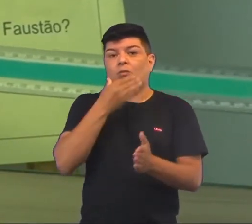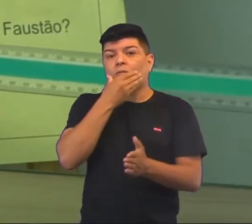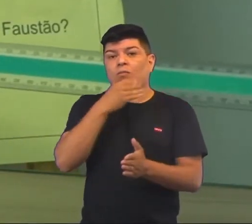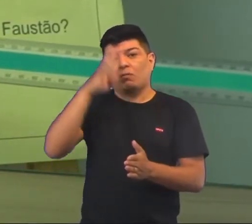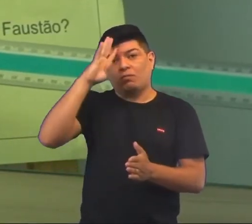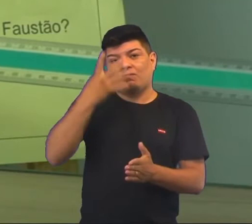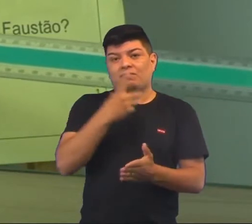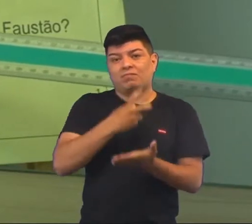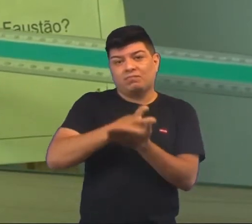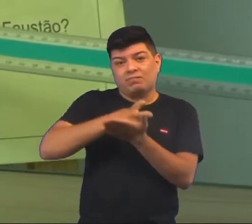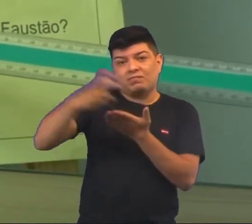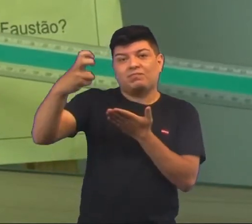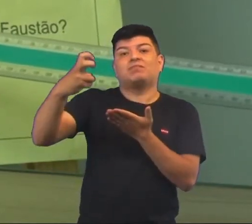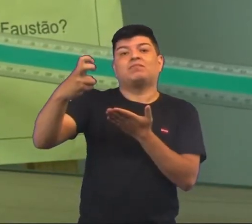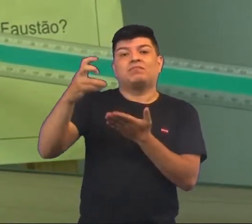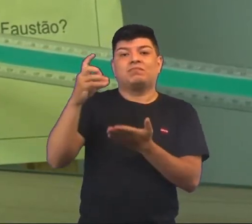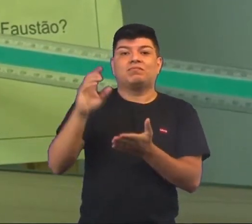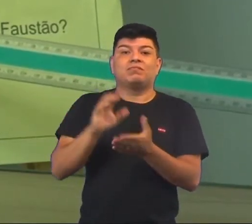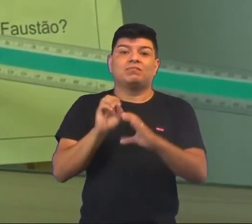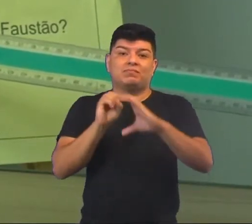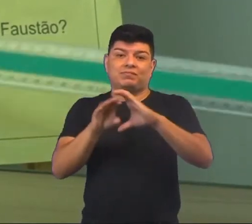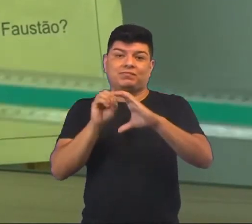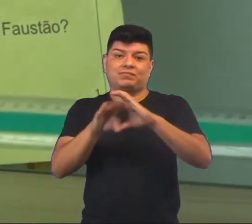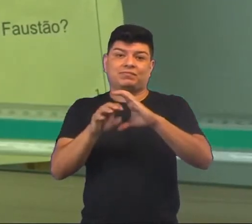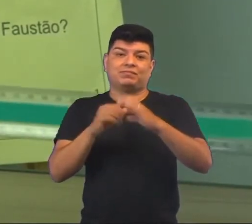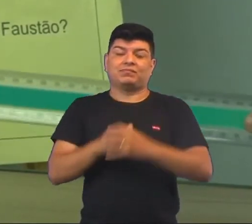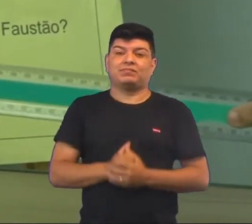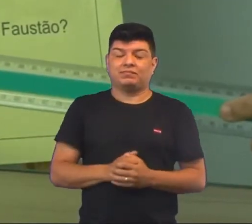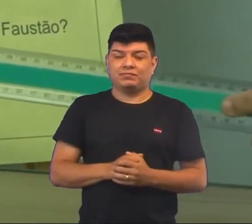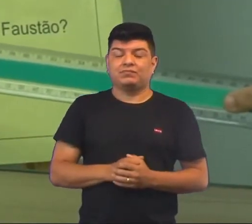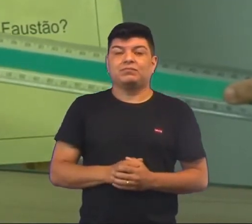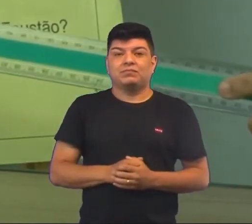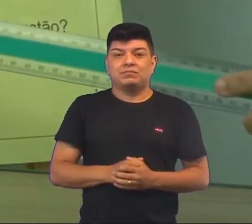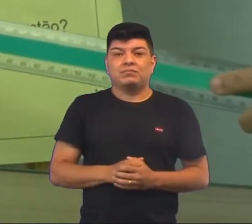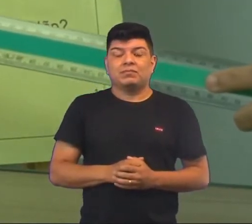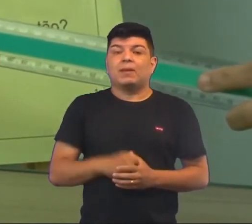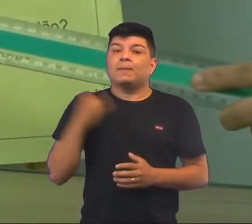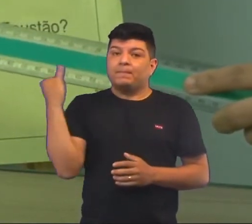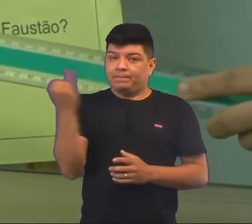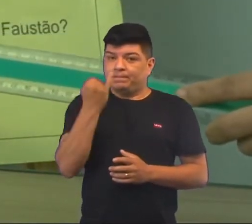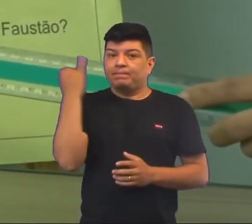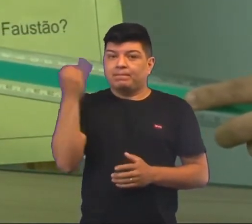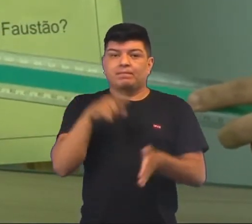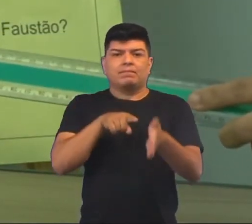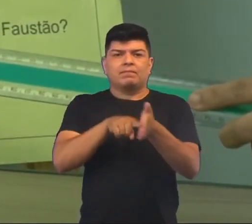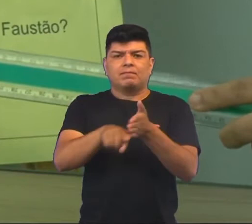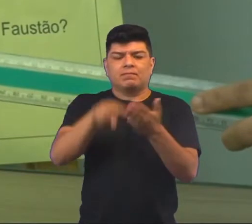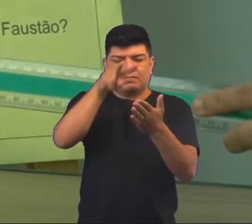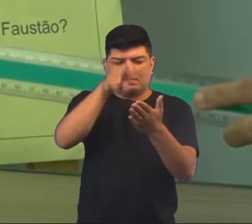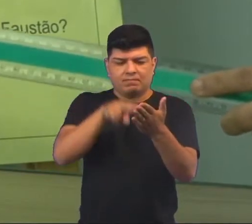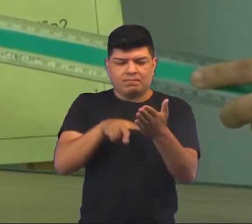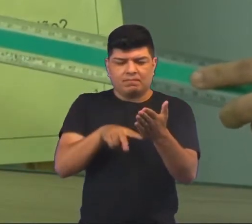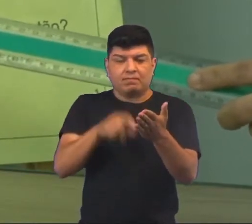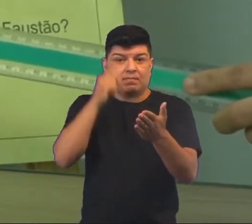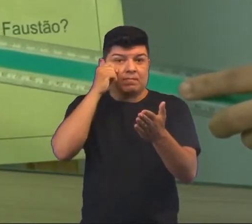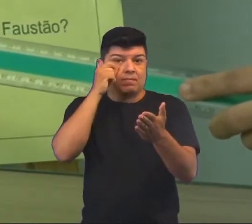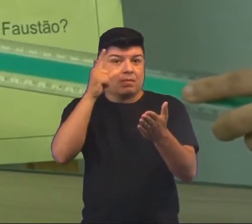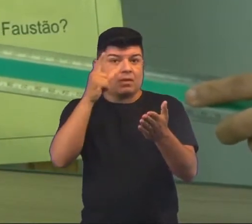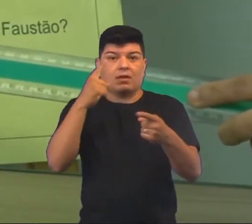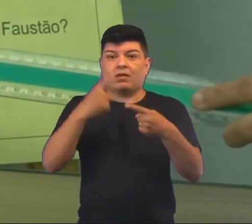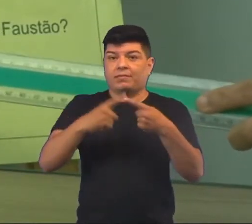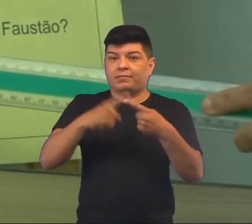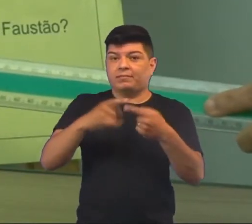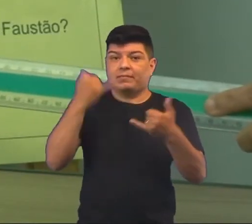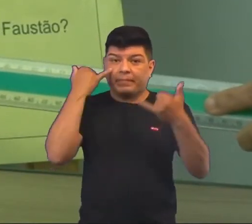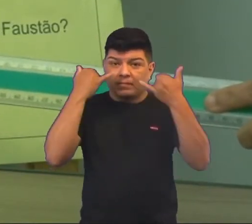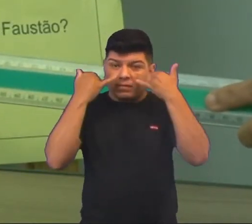Faustão decidiu sair da TV Globo? É bem importante essa questão, a gente ler com atenção, porque muitas vezes